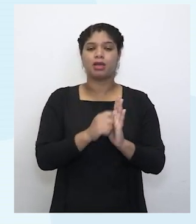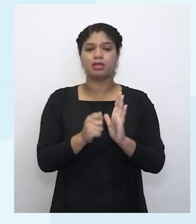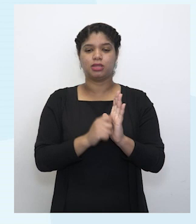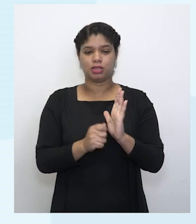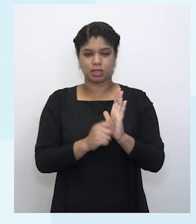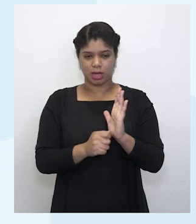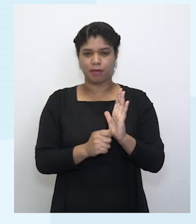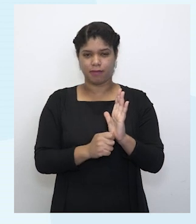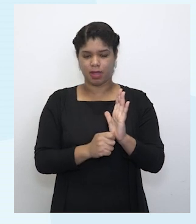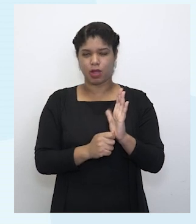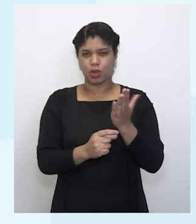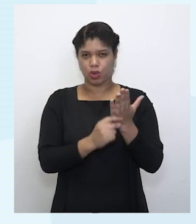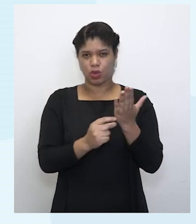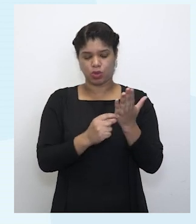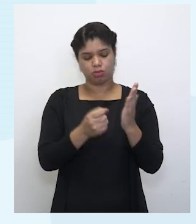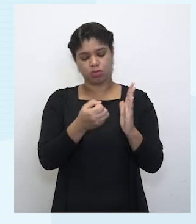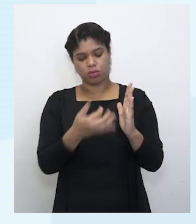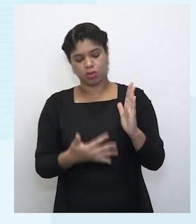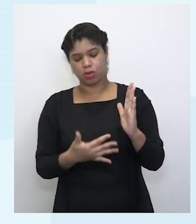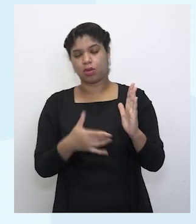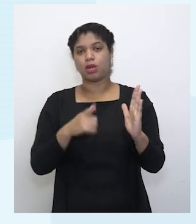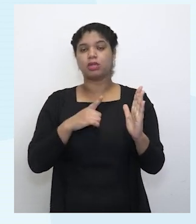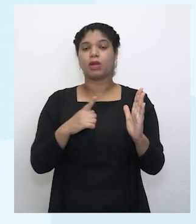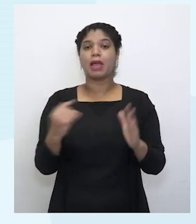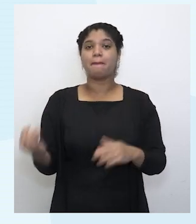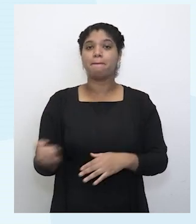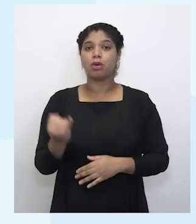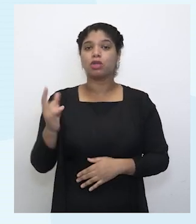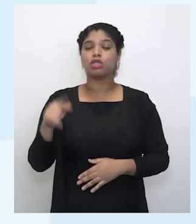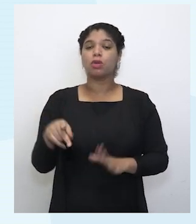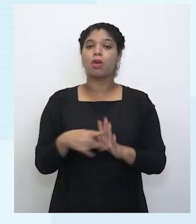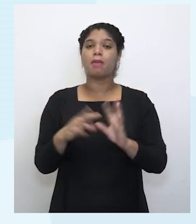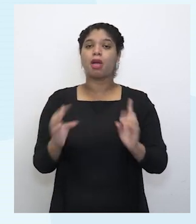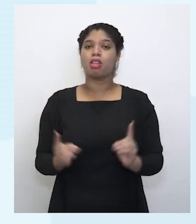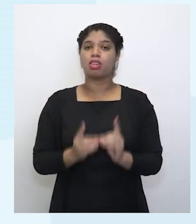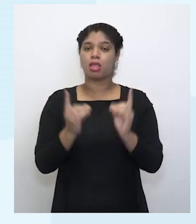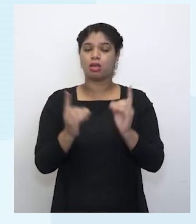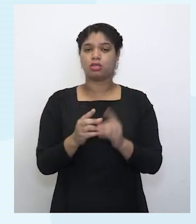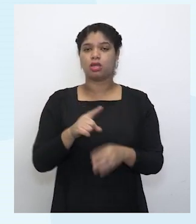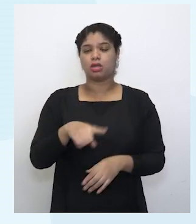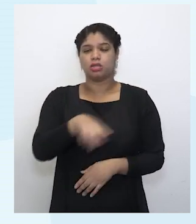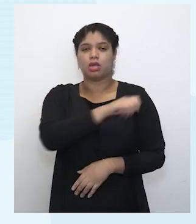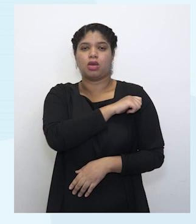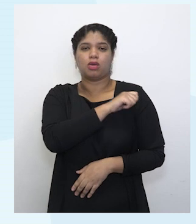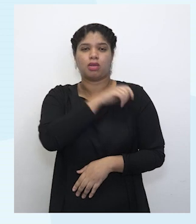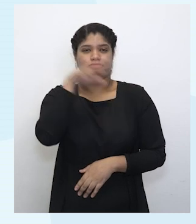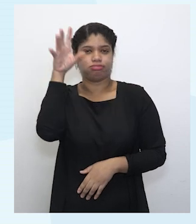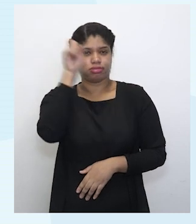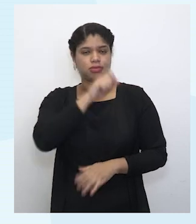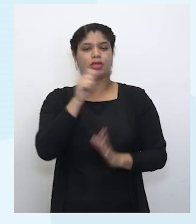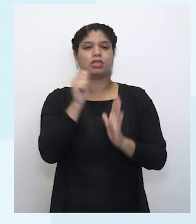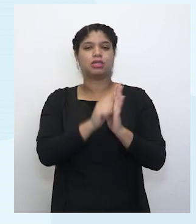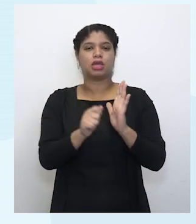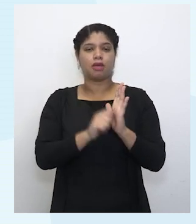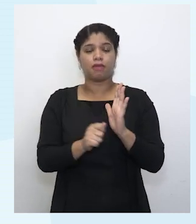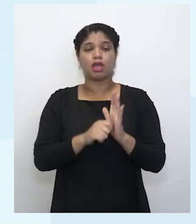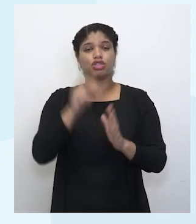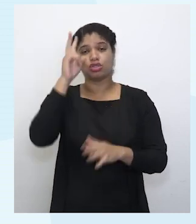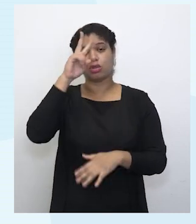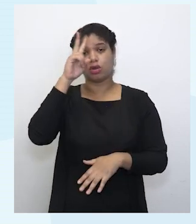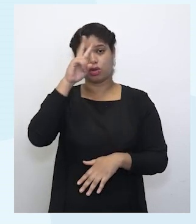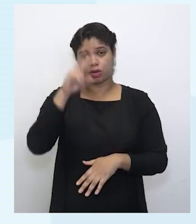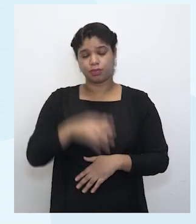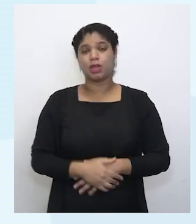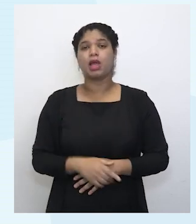reescrita de histórias conhecidas é um importante procedimento didático para que os alunos aprendam a escrever narrativas. Como que